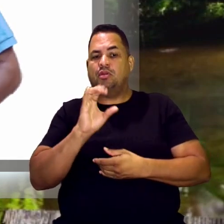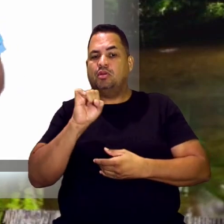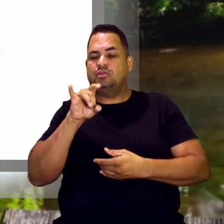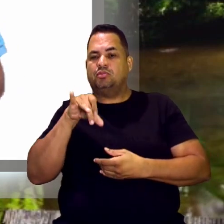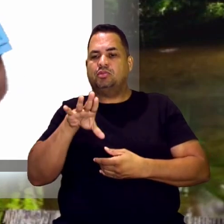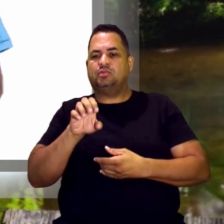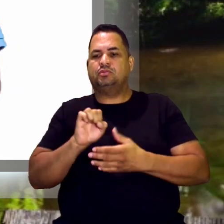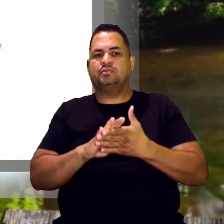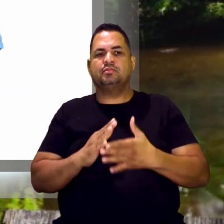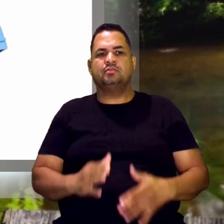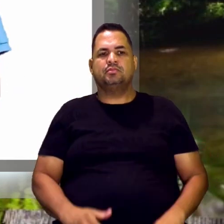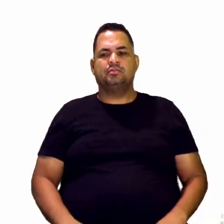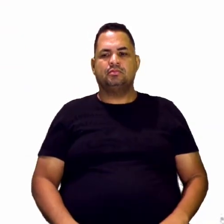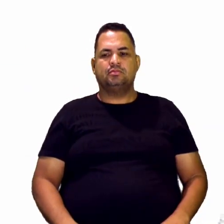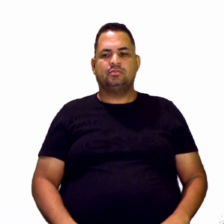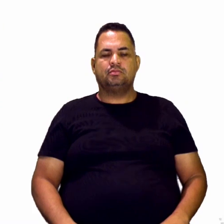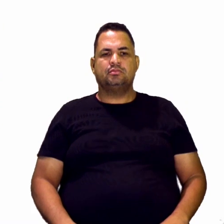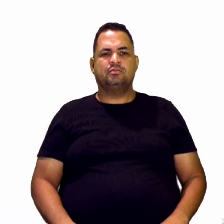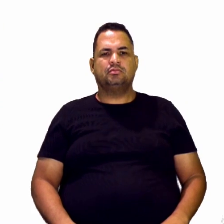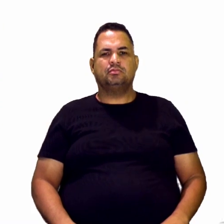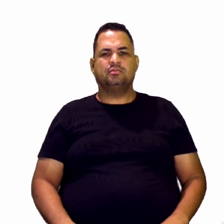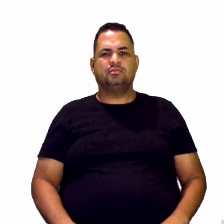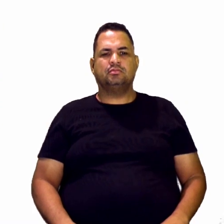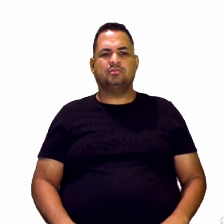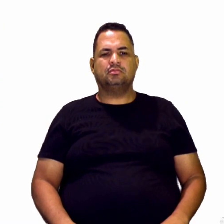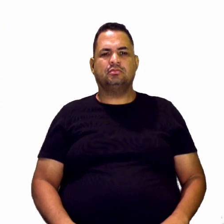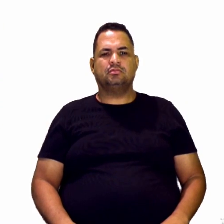Beleza? Vamos lá.